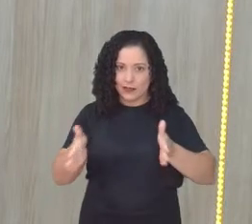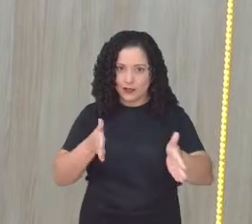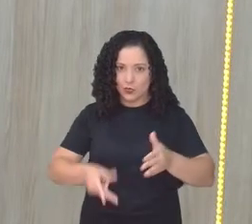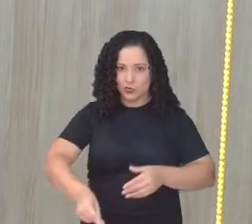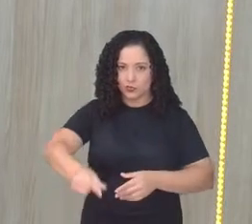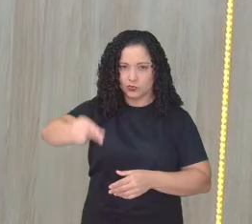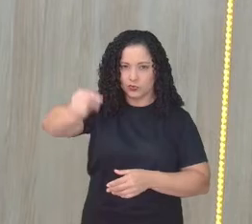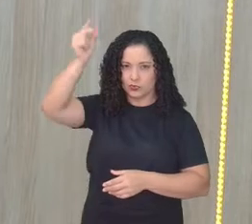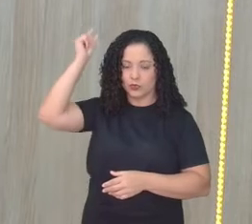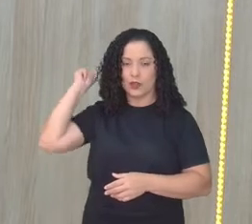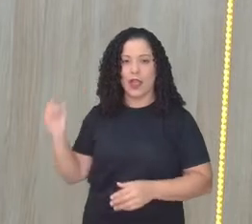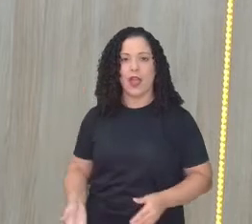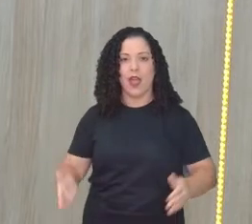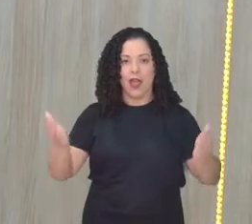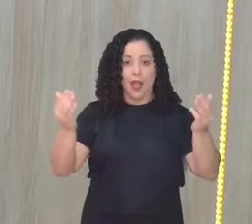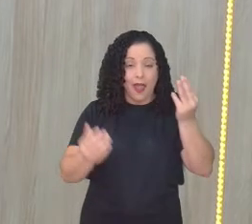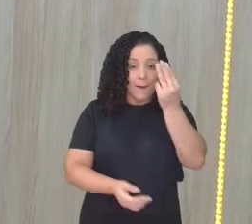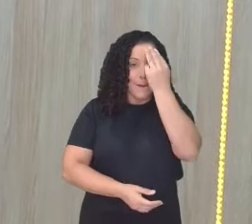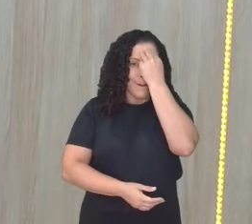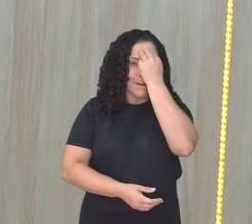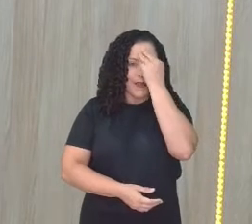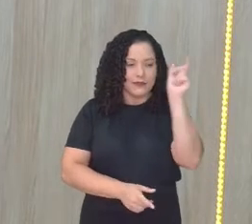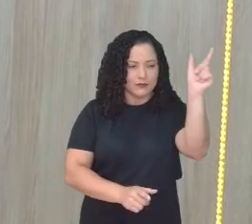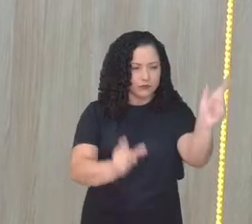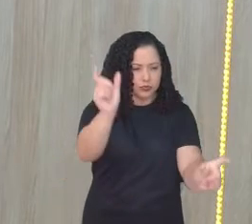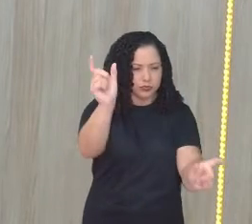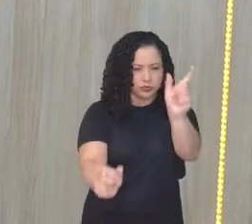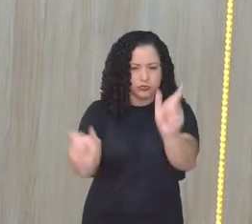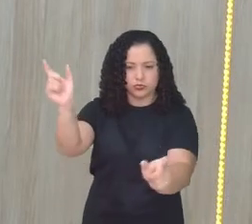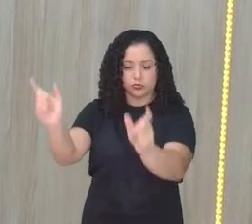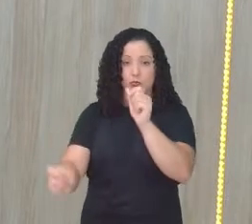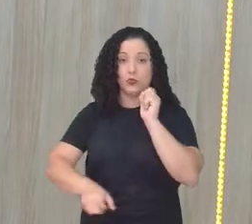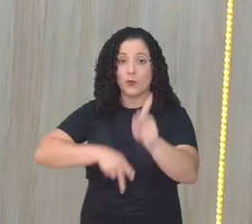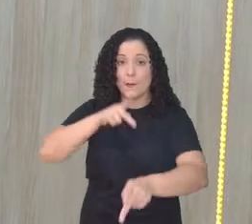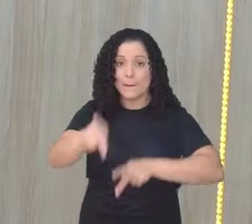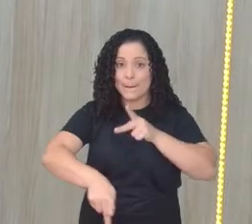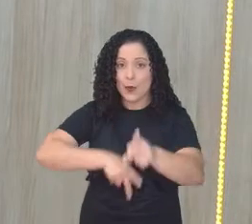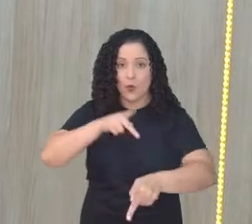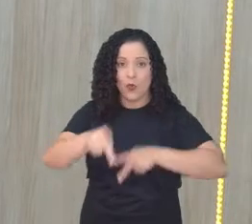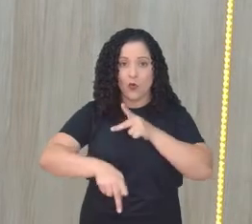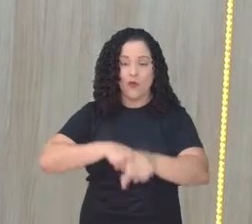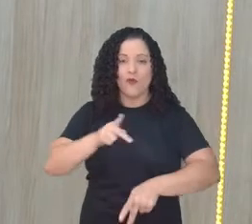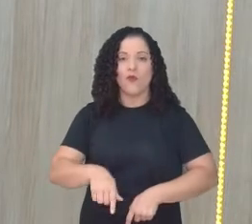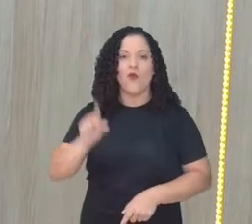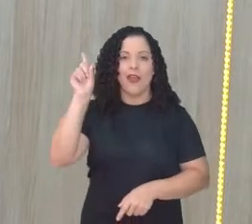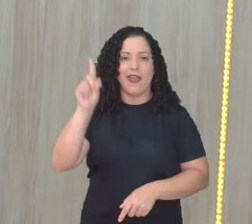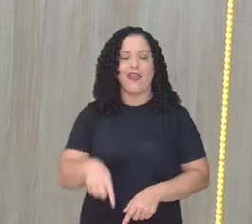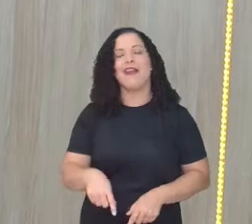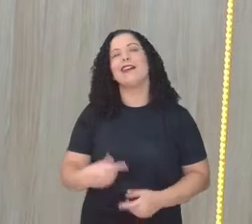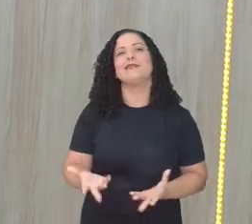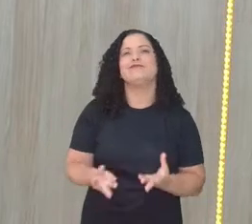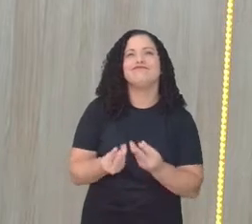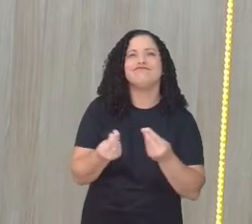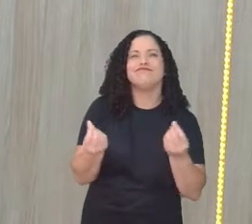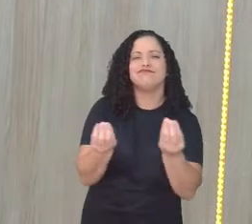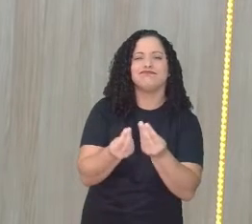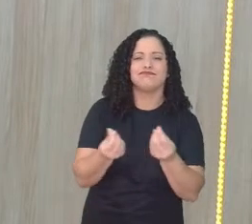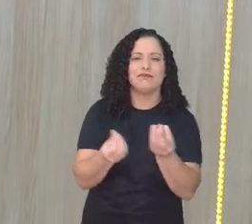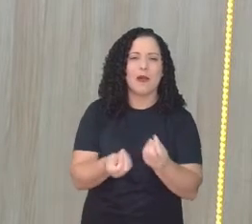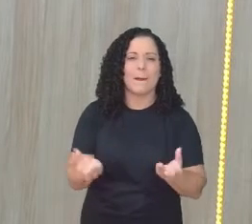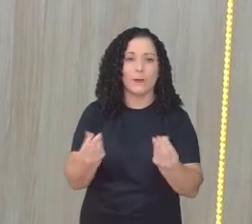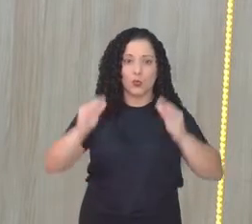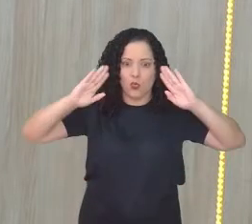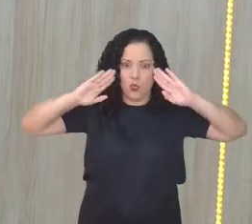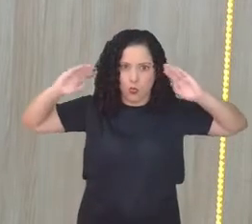a mentalidade daquelas pessoas era inclusive muito mais radical do que a gente observa em alguns locais, né,